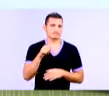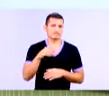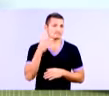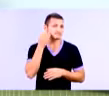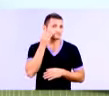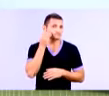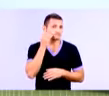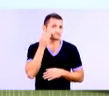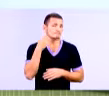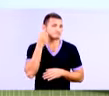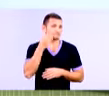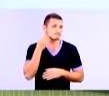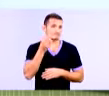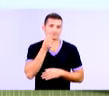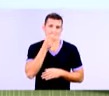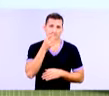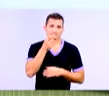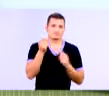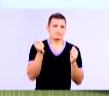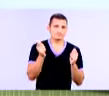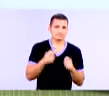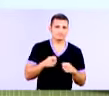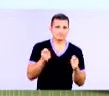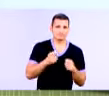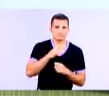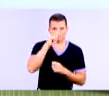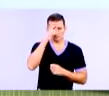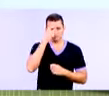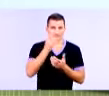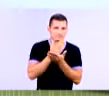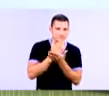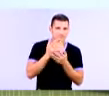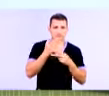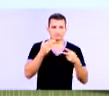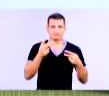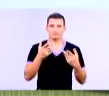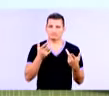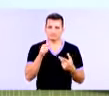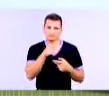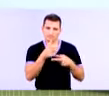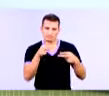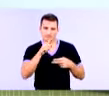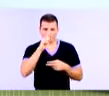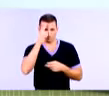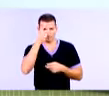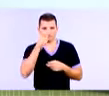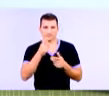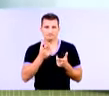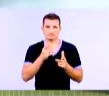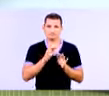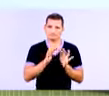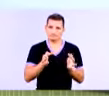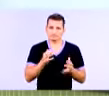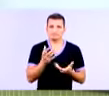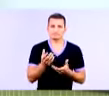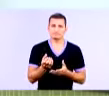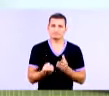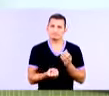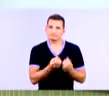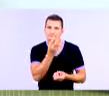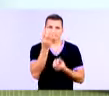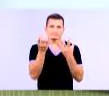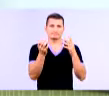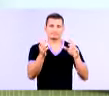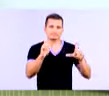experimento mágico, você poder criar alguma coisa e aquela coisa que você cria simplesmente fluir, surgir ali na